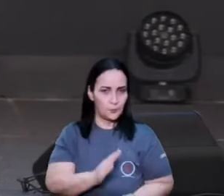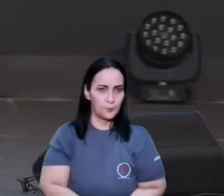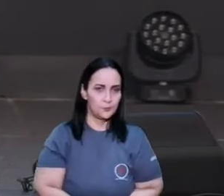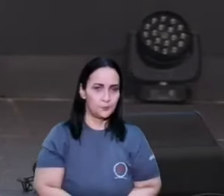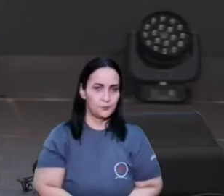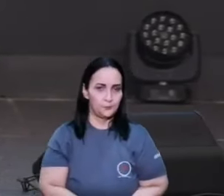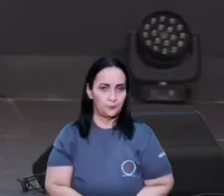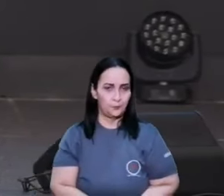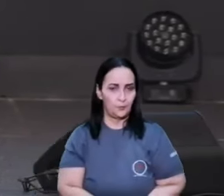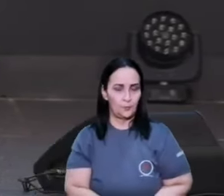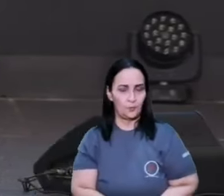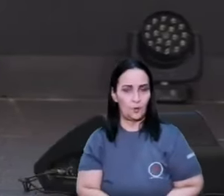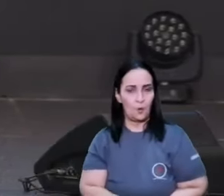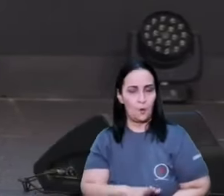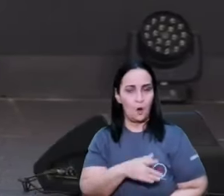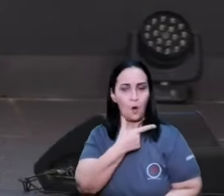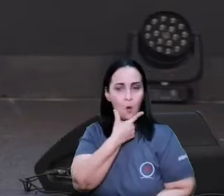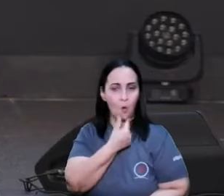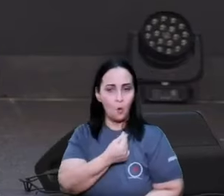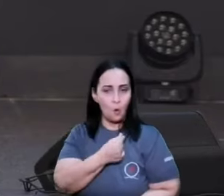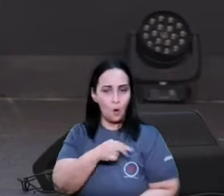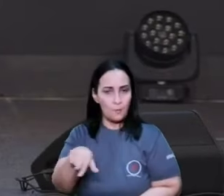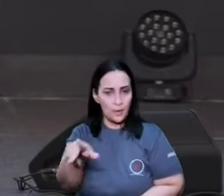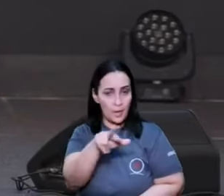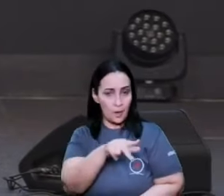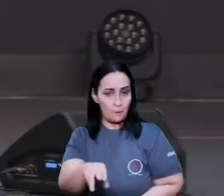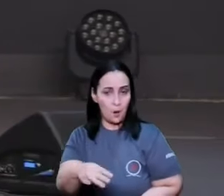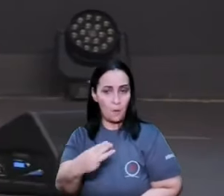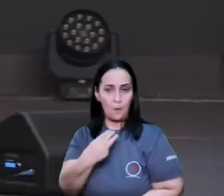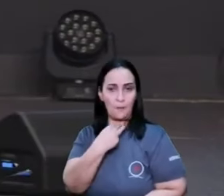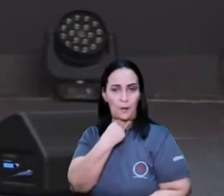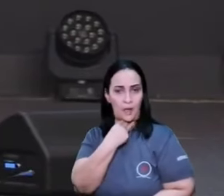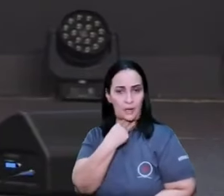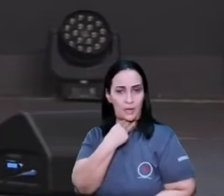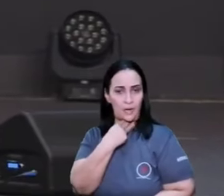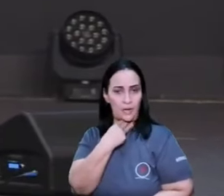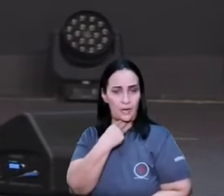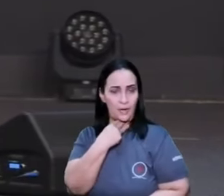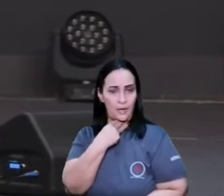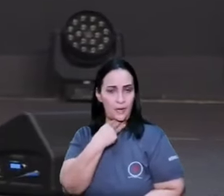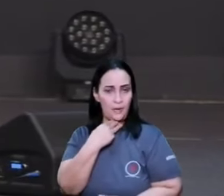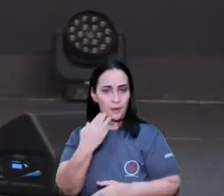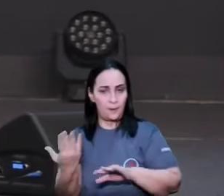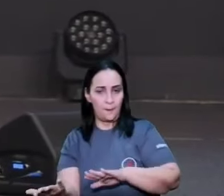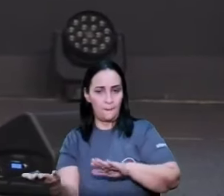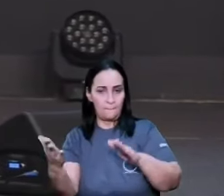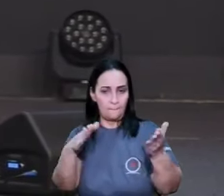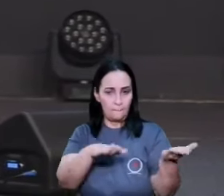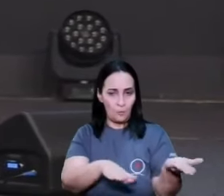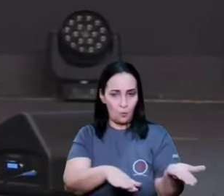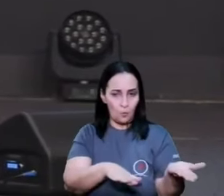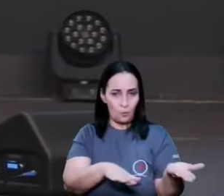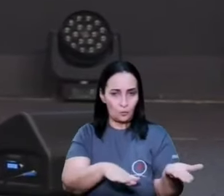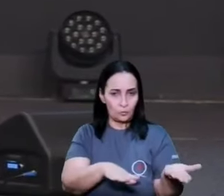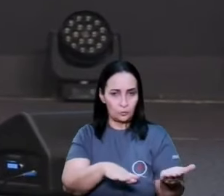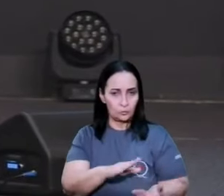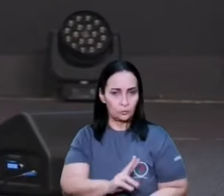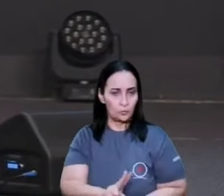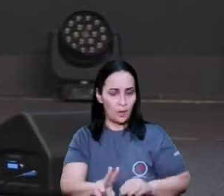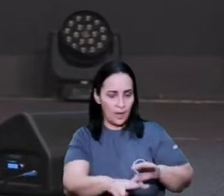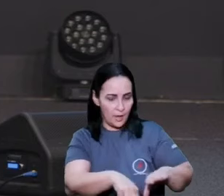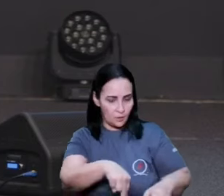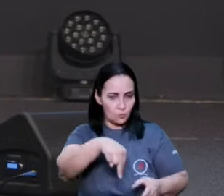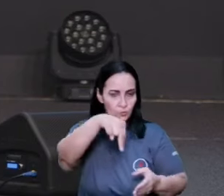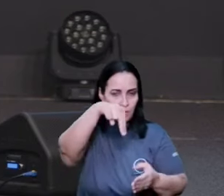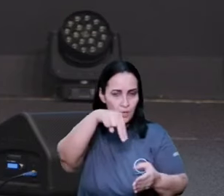tá enterrado não ressuscitou mas o que que é isto há de ressuscitar é uma promessa do Cristo ele